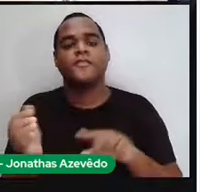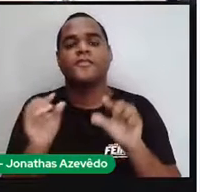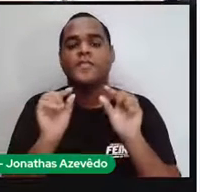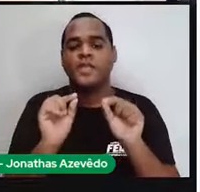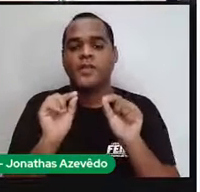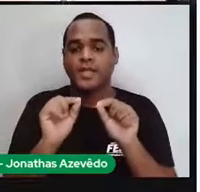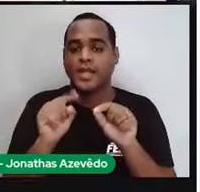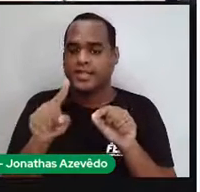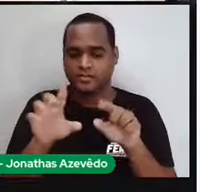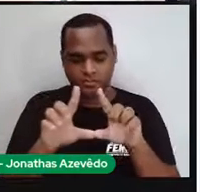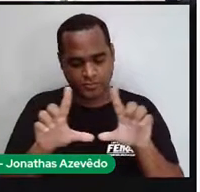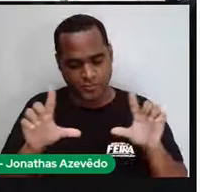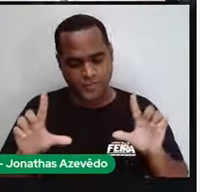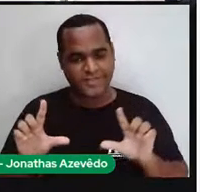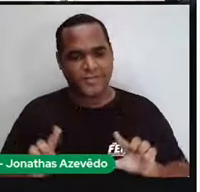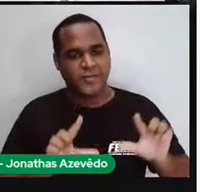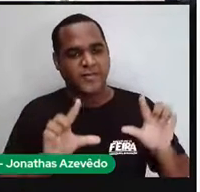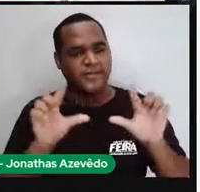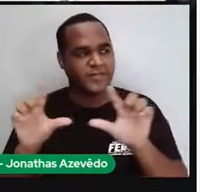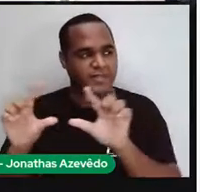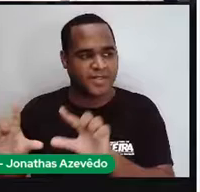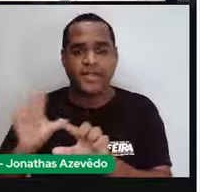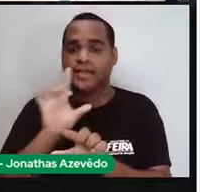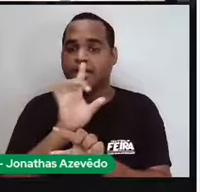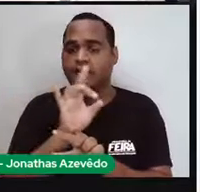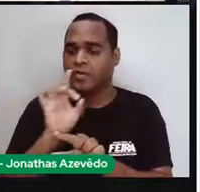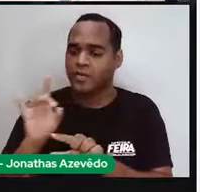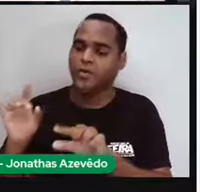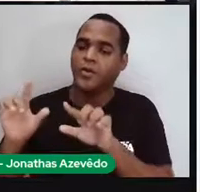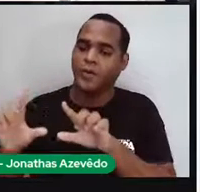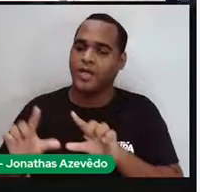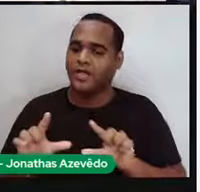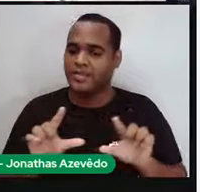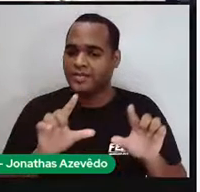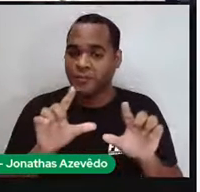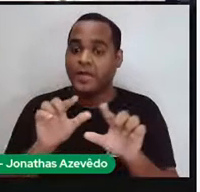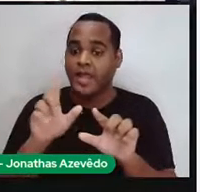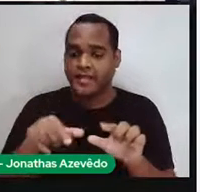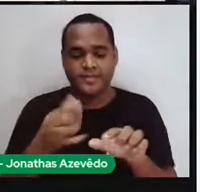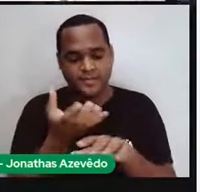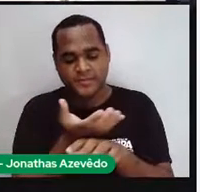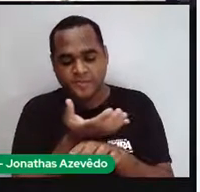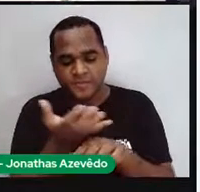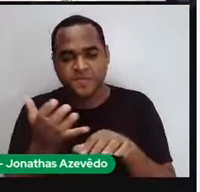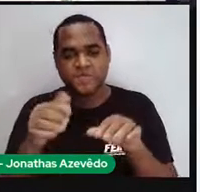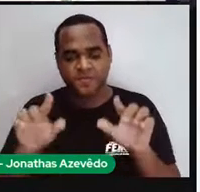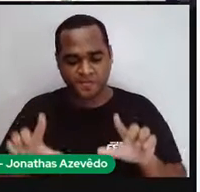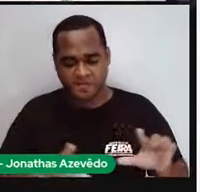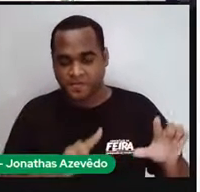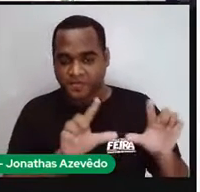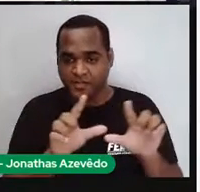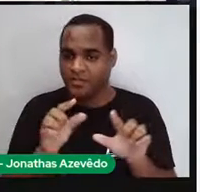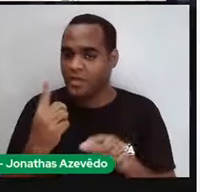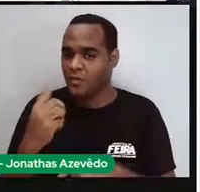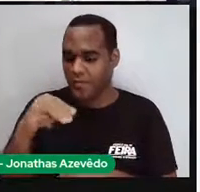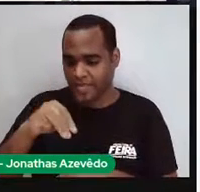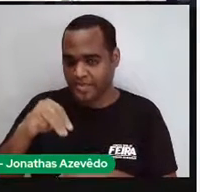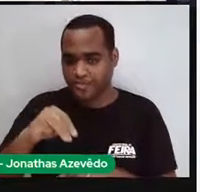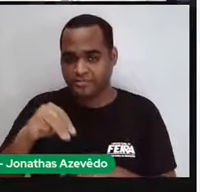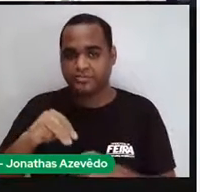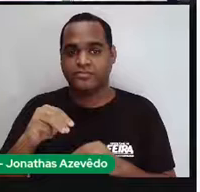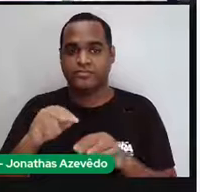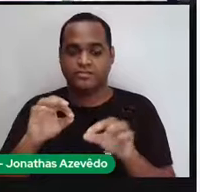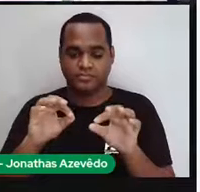são placas quadradas Essas são as plaquinhas de grama e essas placas tem um metro de